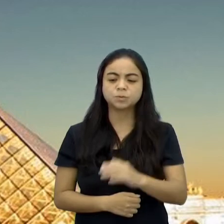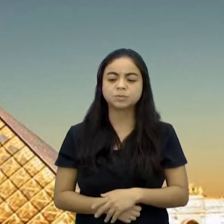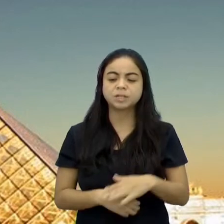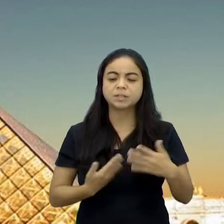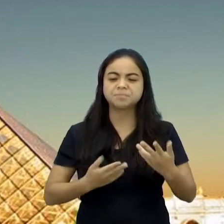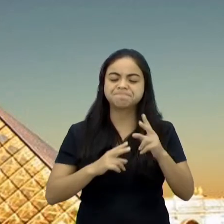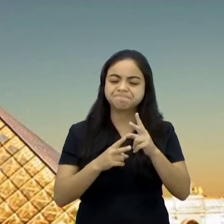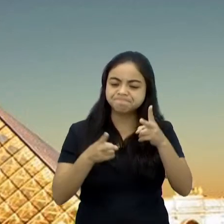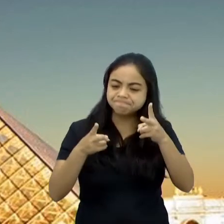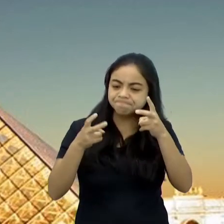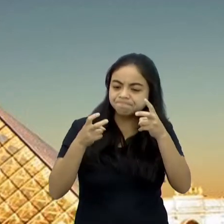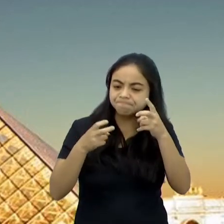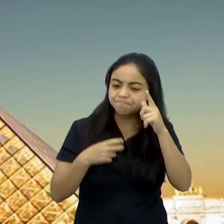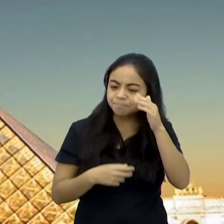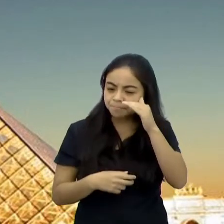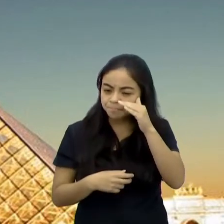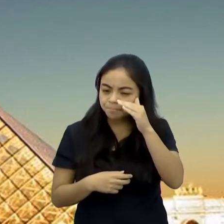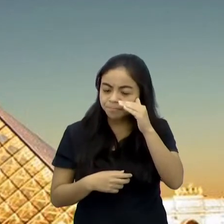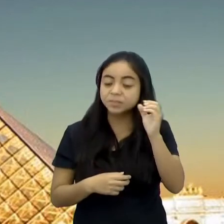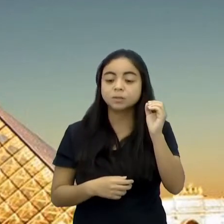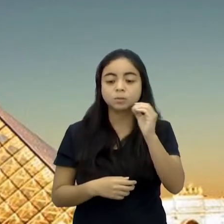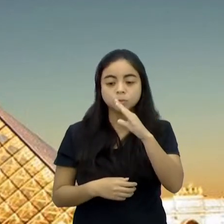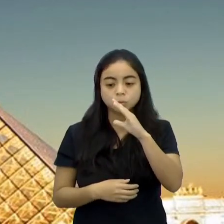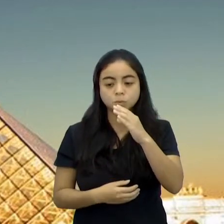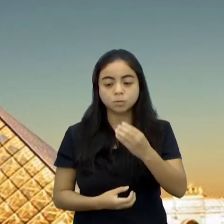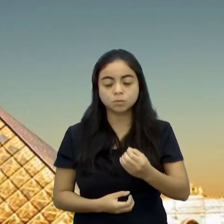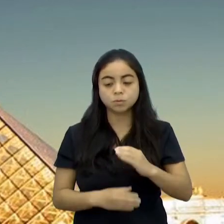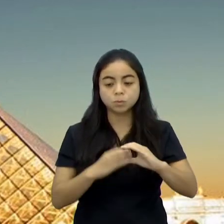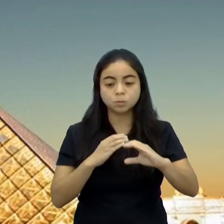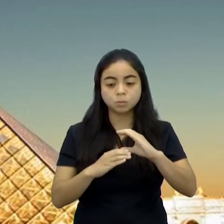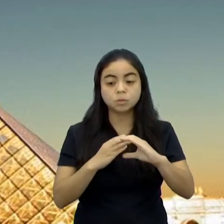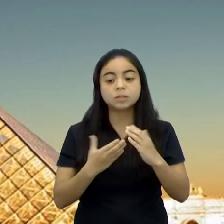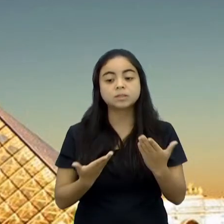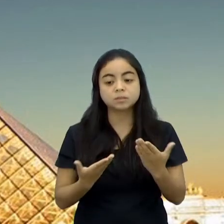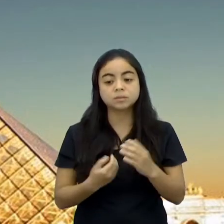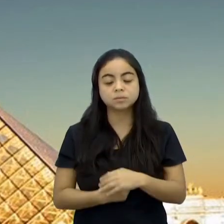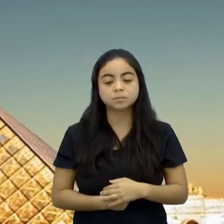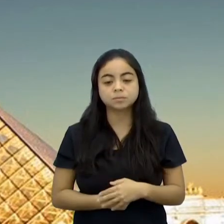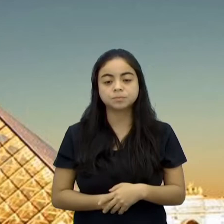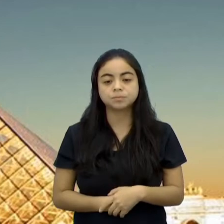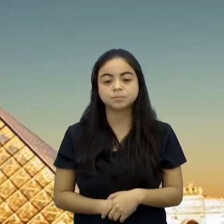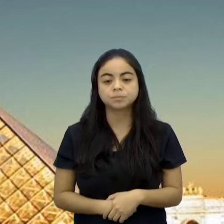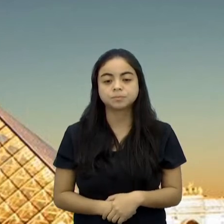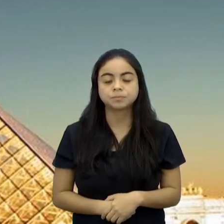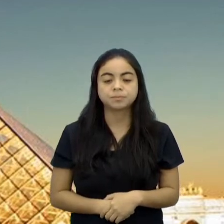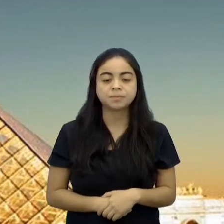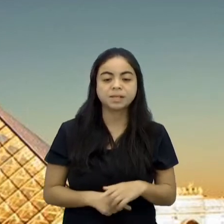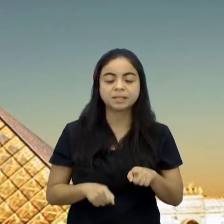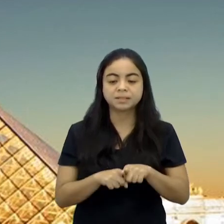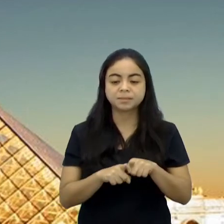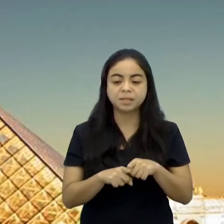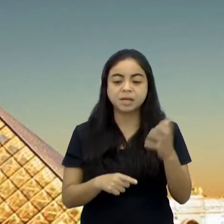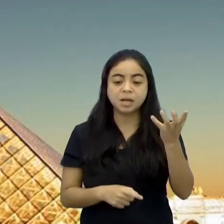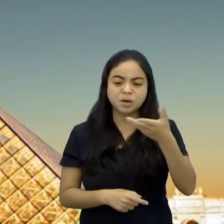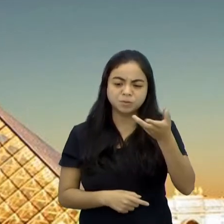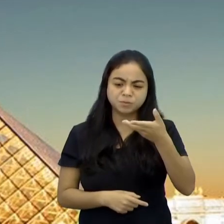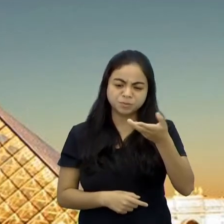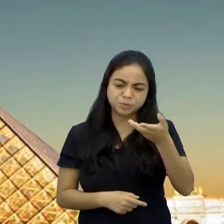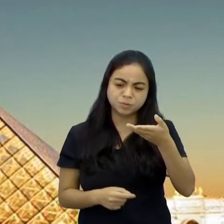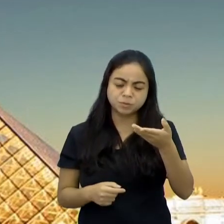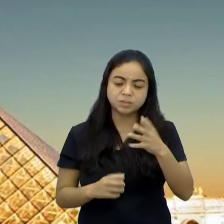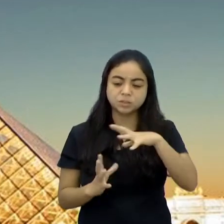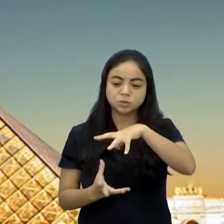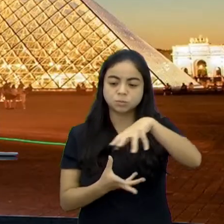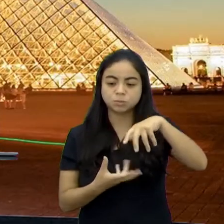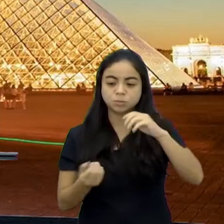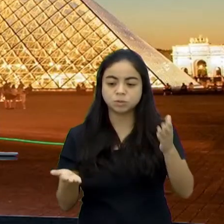olhar, observar e pensar, nossa, é uma nova forma e, na verdade, mesmo com a velocidade do mundo